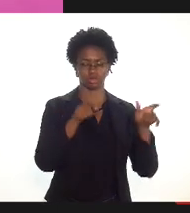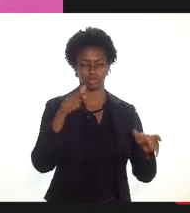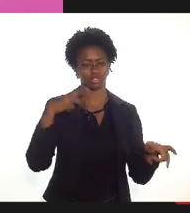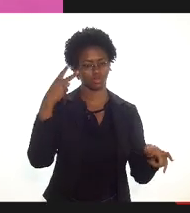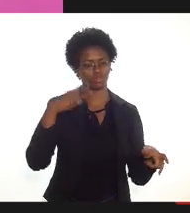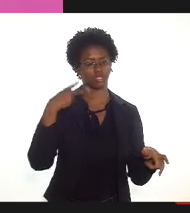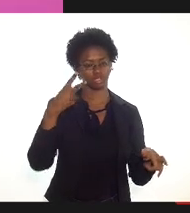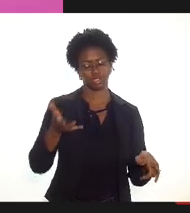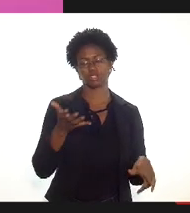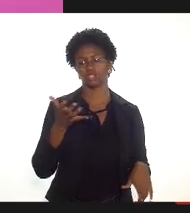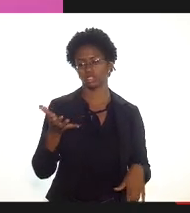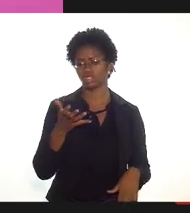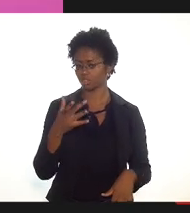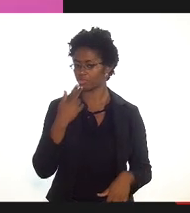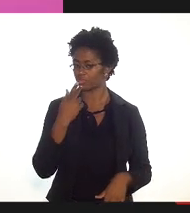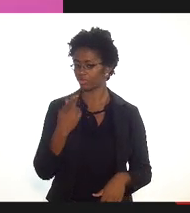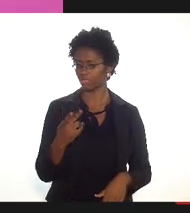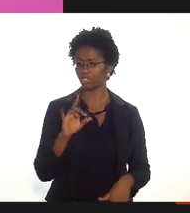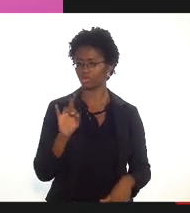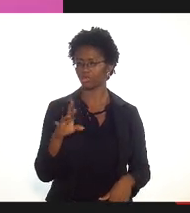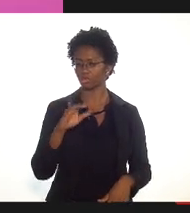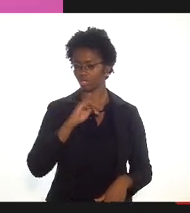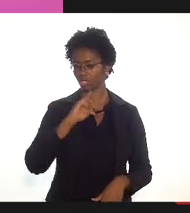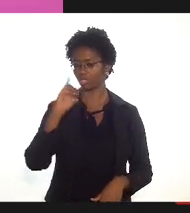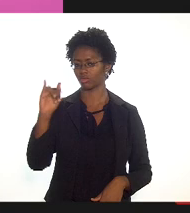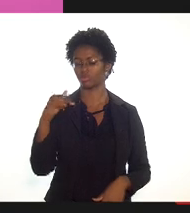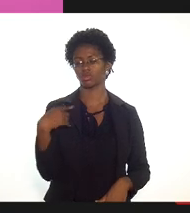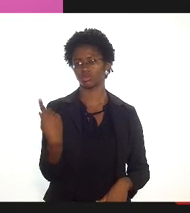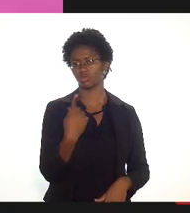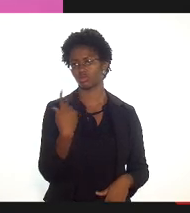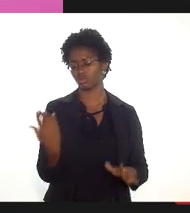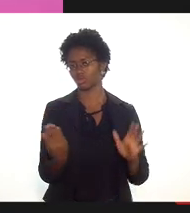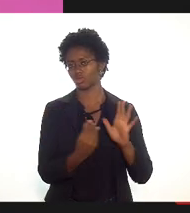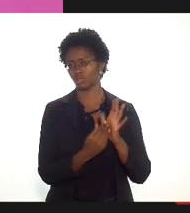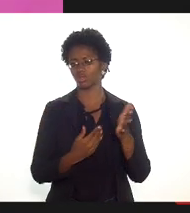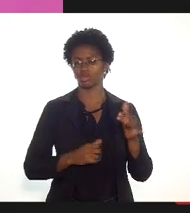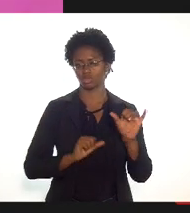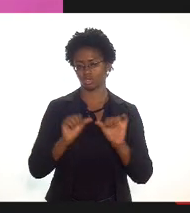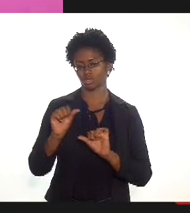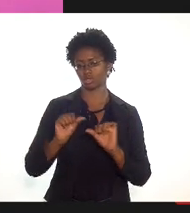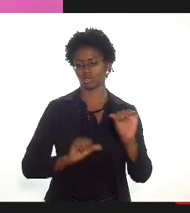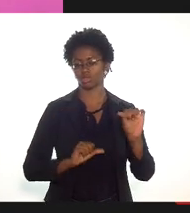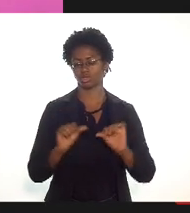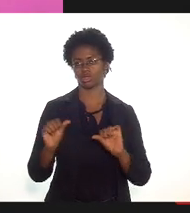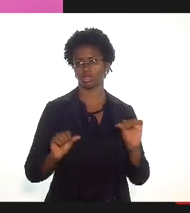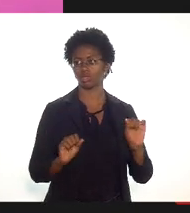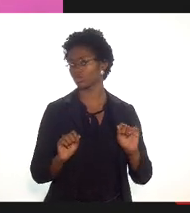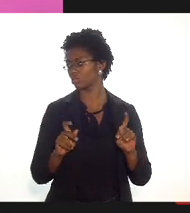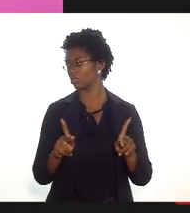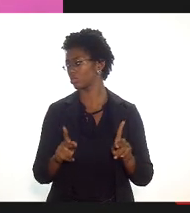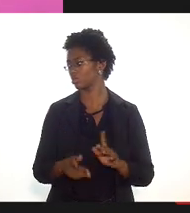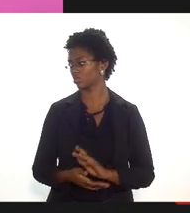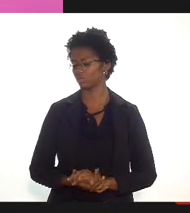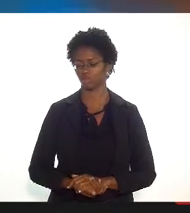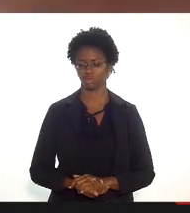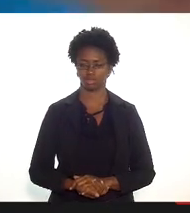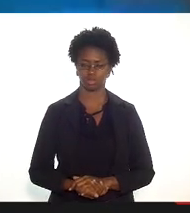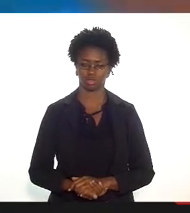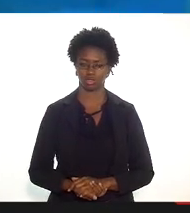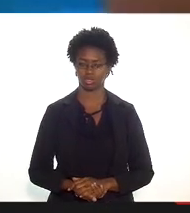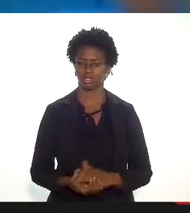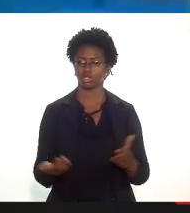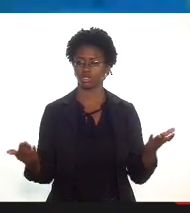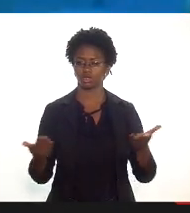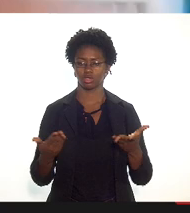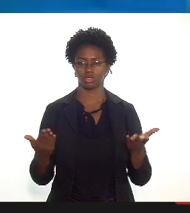quiserem fazer uso, é só informar que a gente intercala, tá? E então passar a